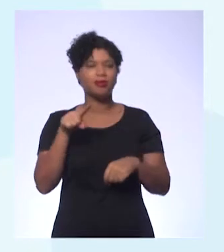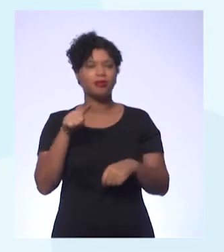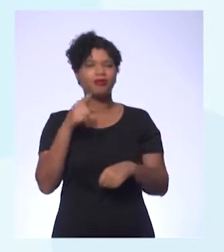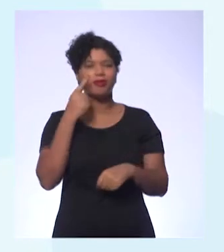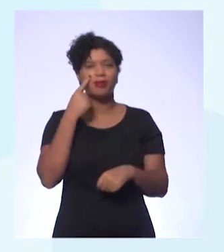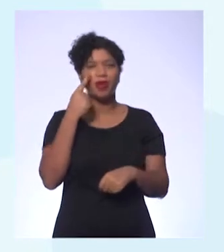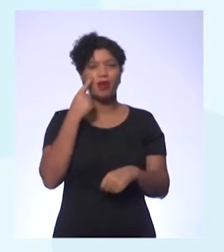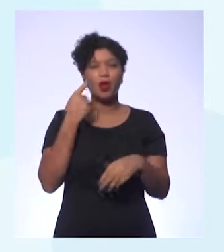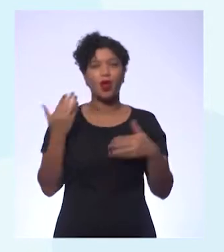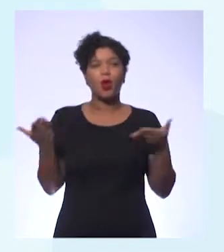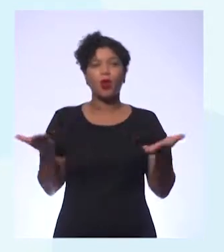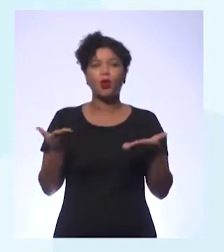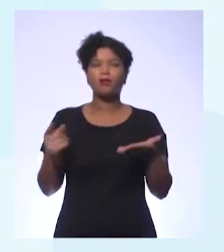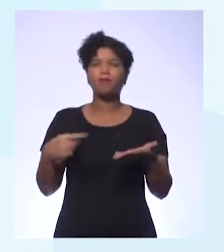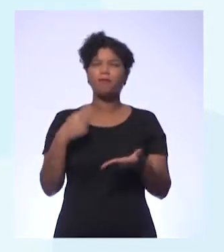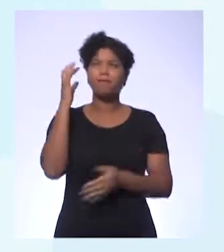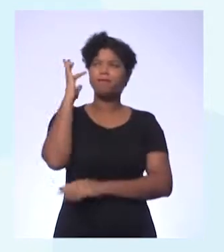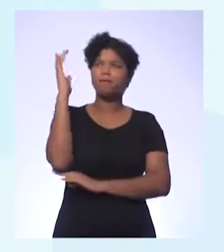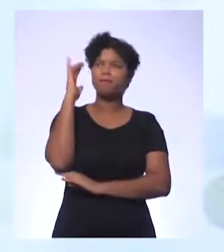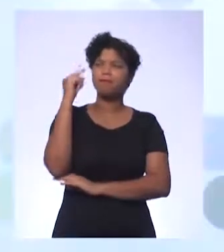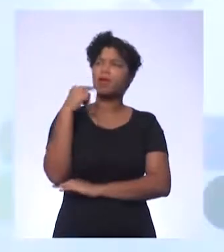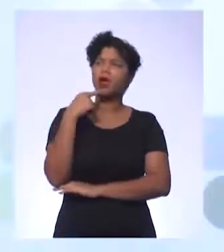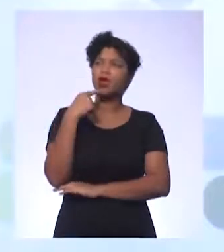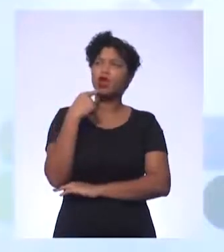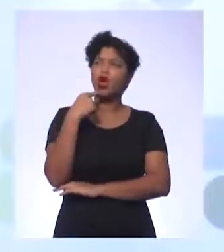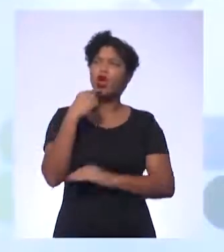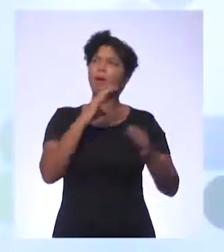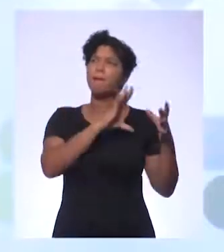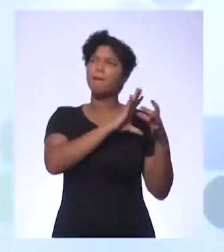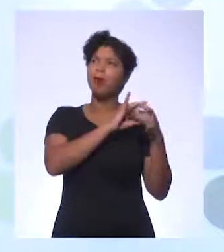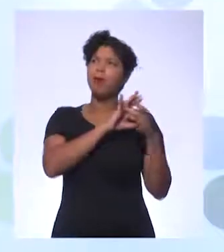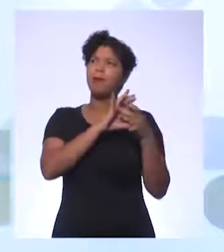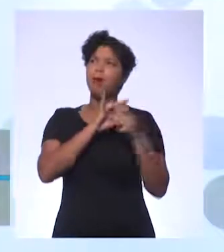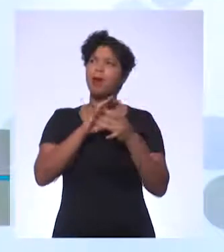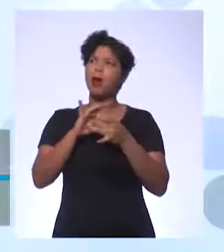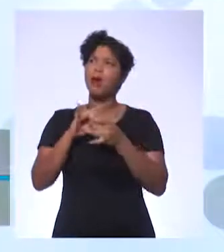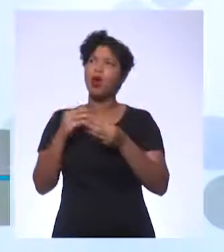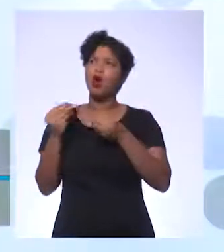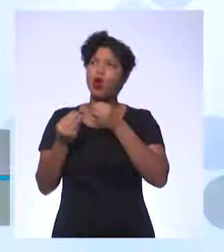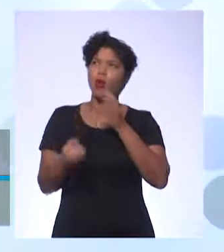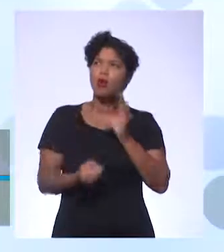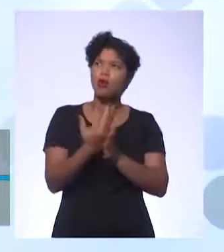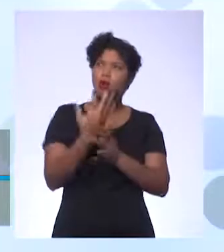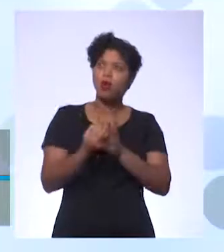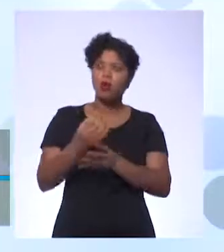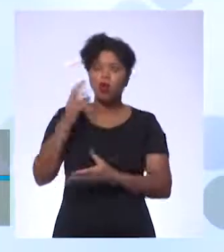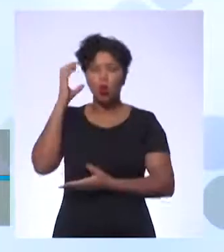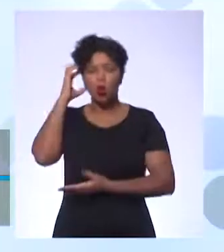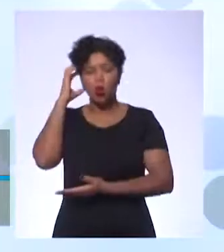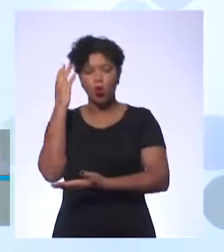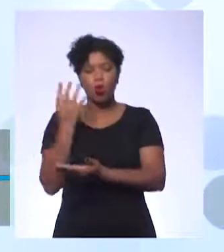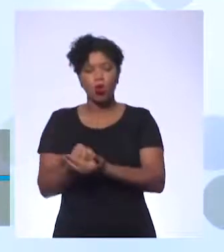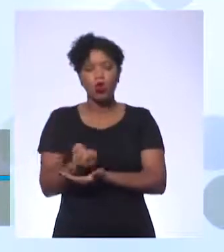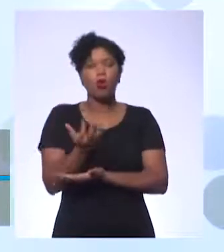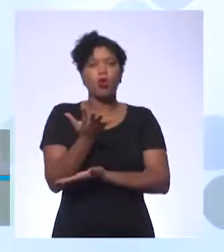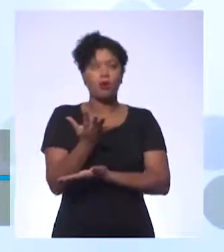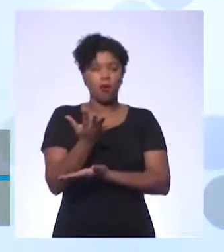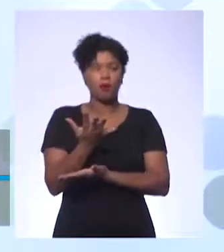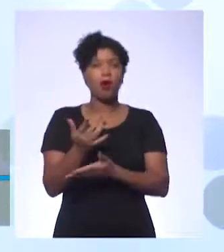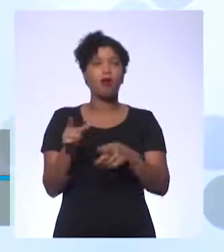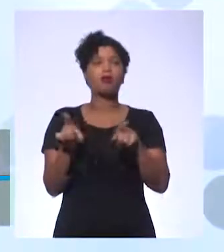iremos hoje pensar em todo o contexto da produção de um podcast. Iremos também pensar em qual meio de